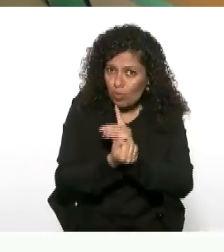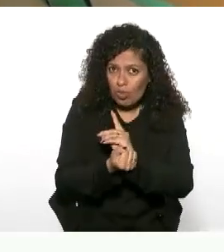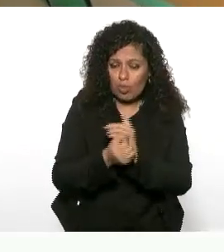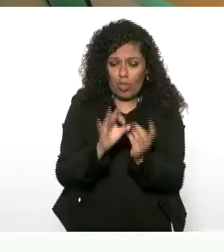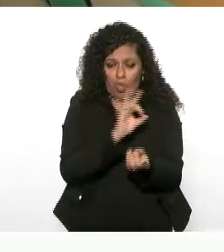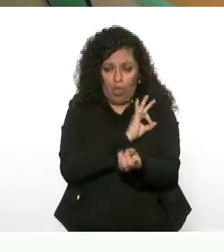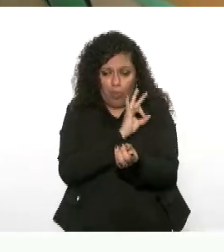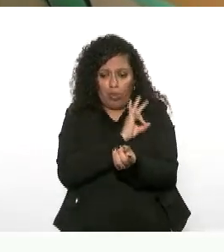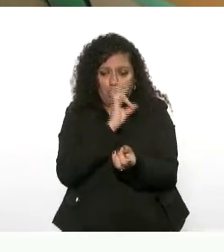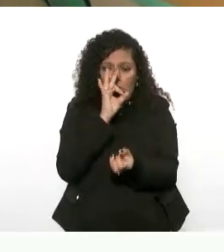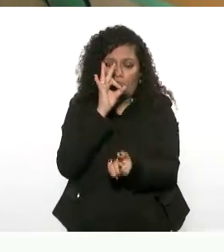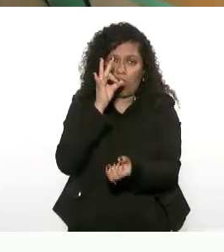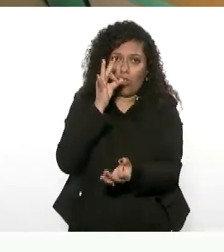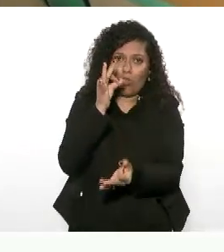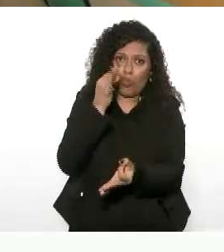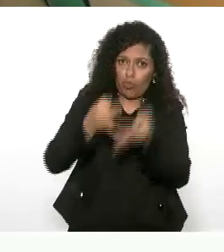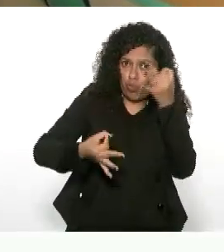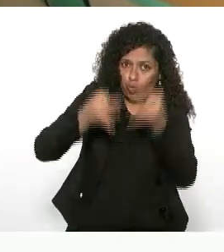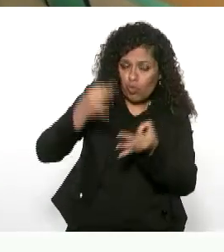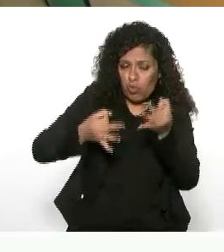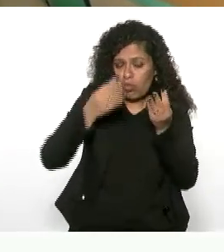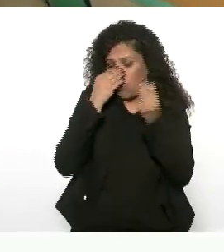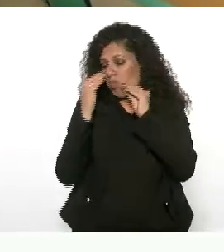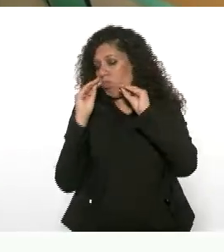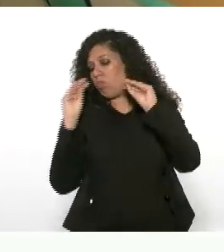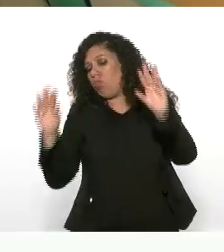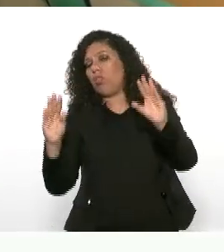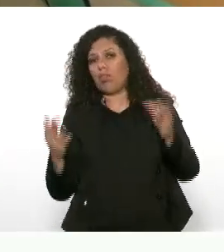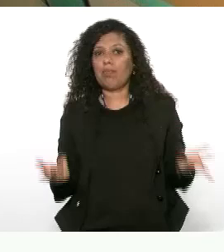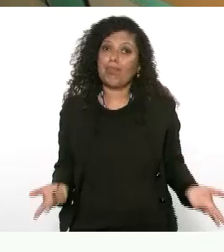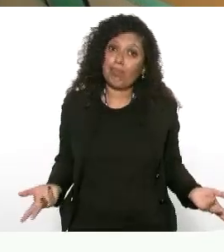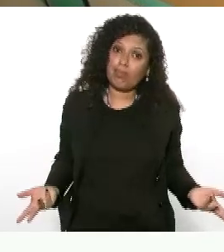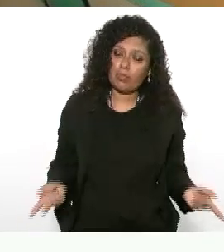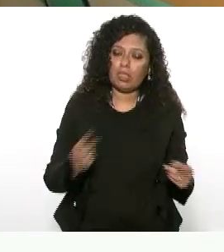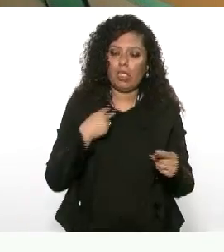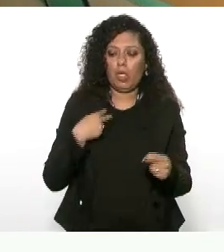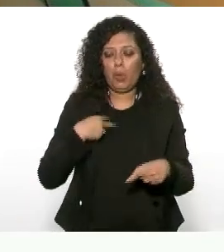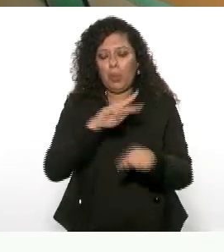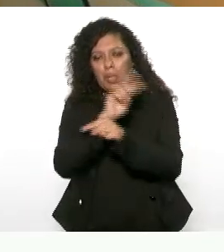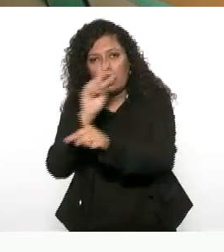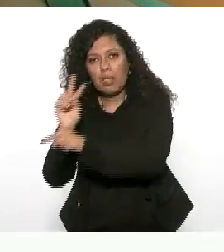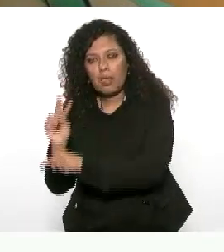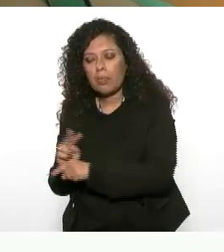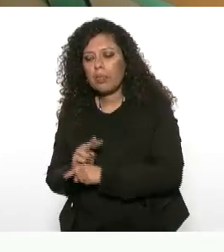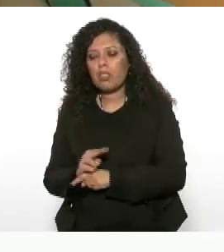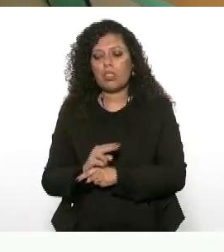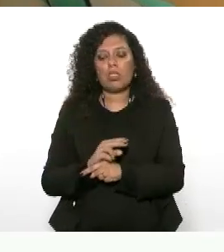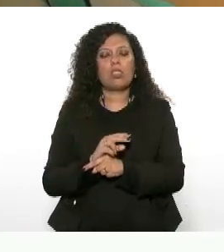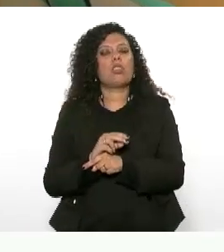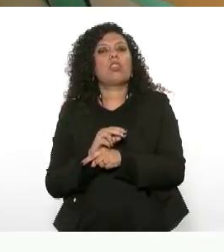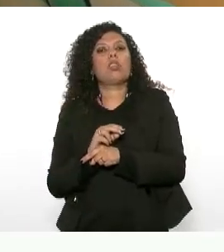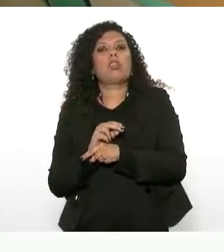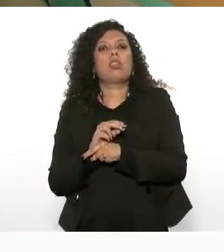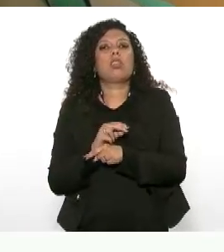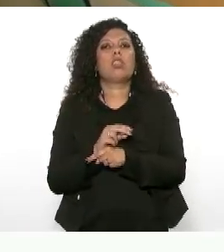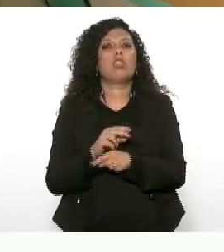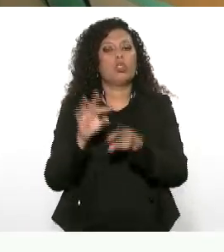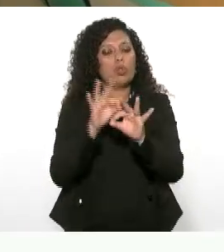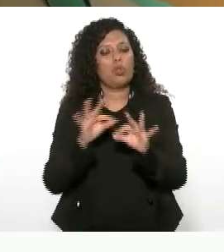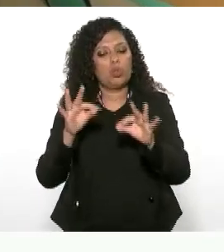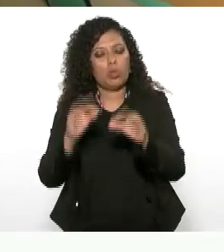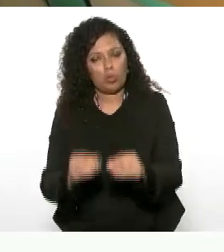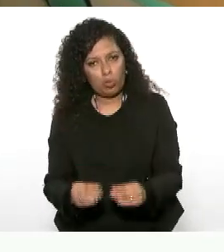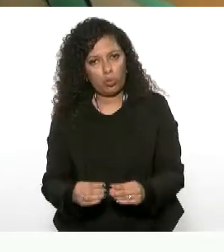judiciária de lado. E aqui, obviamente, tem que, representando não somente a categoria, como também a minha instituição,